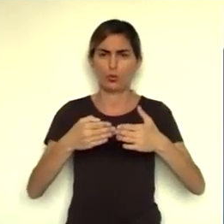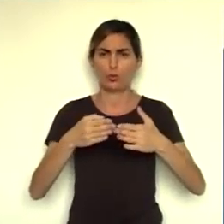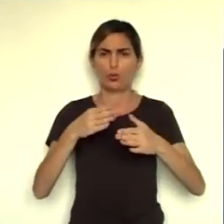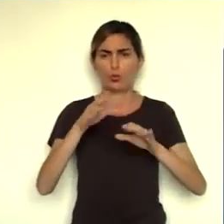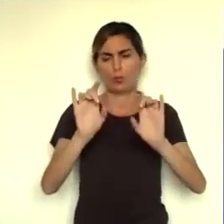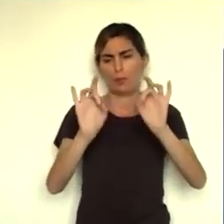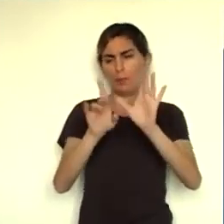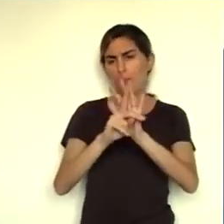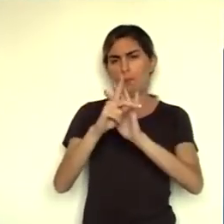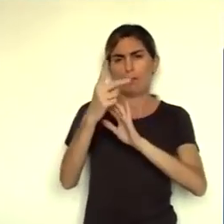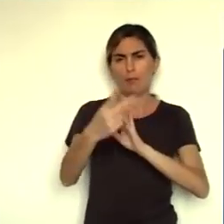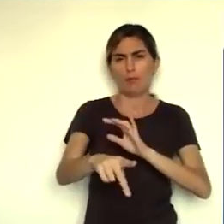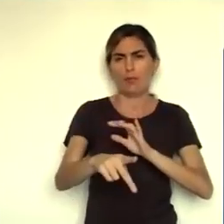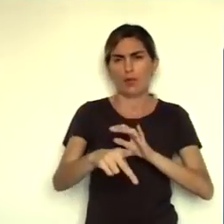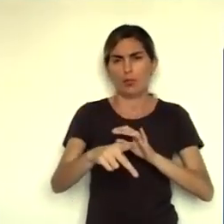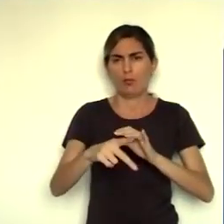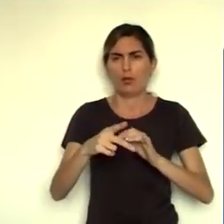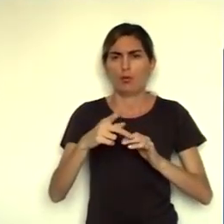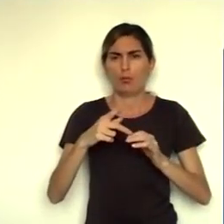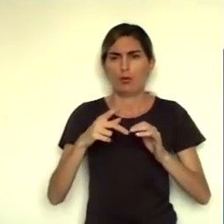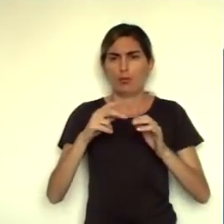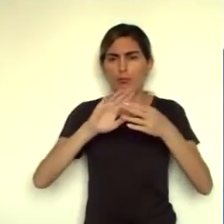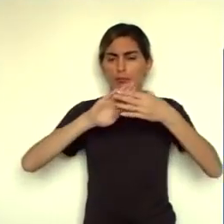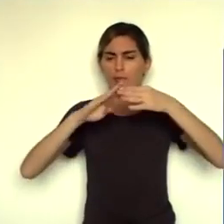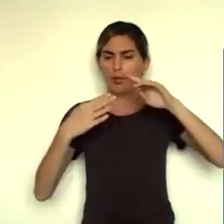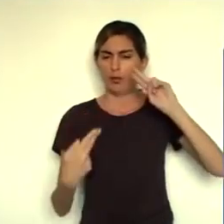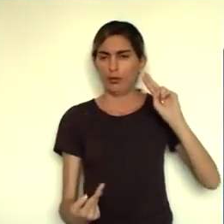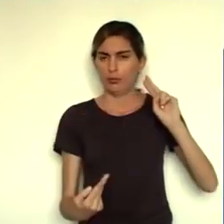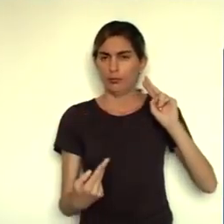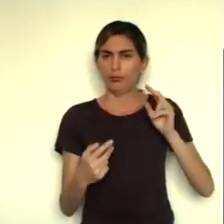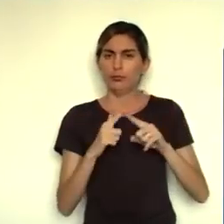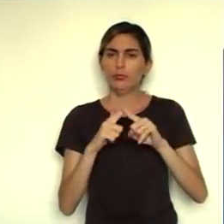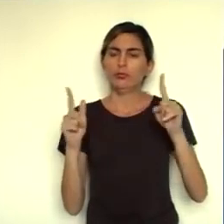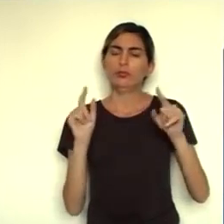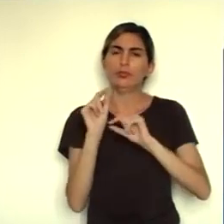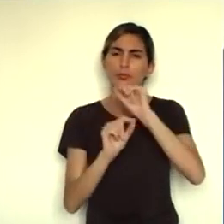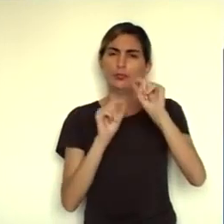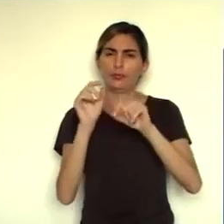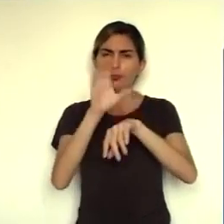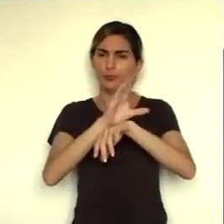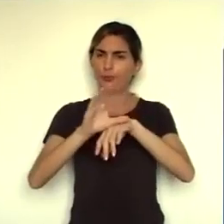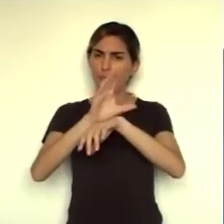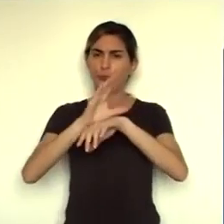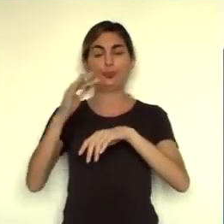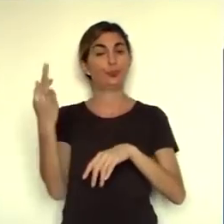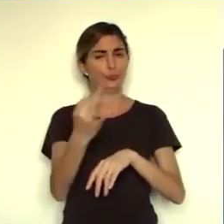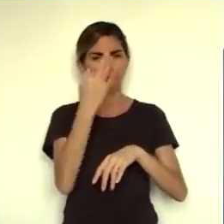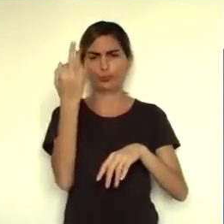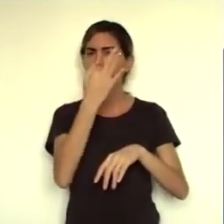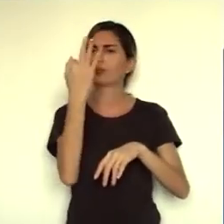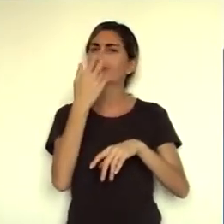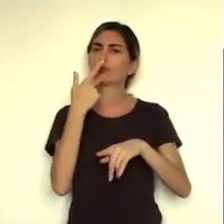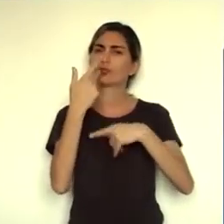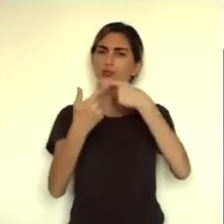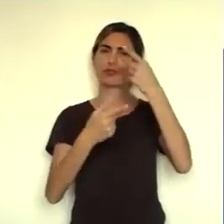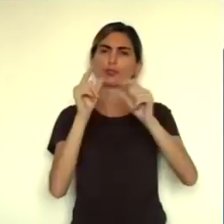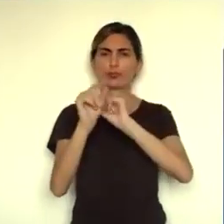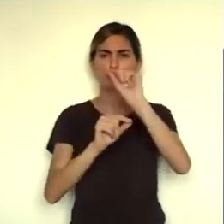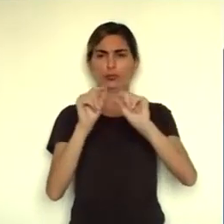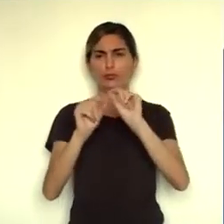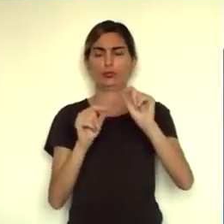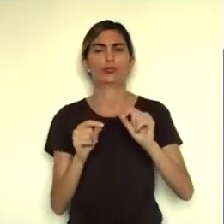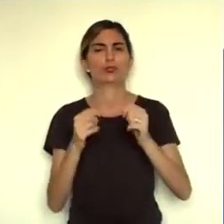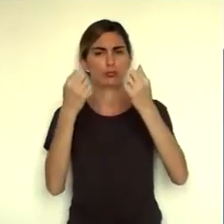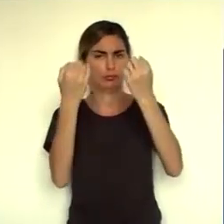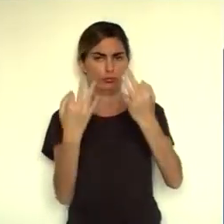na questão específica do aspecto biológico. Mas aí, o que é que diz a Constituição Federal em relação a